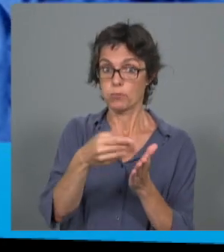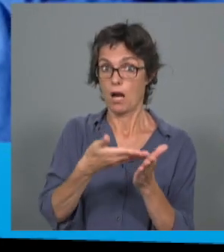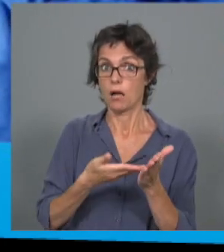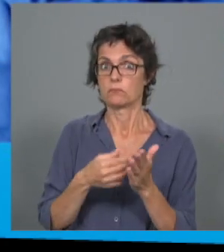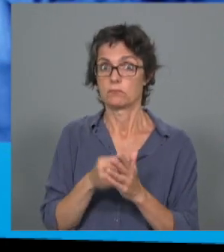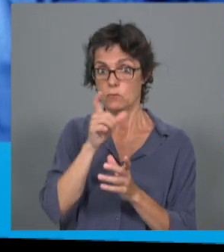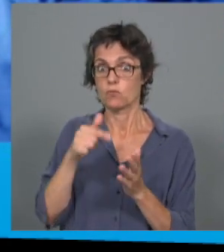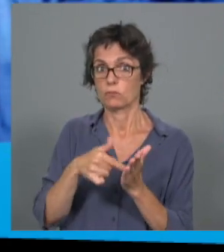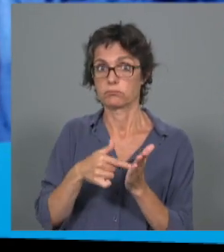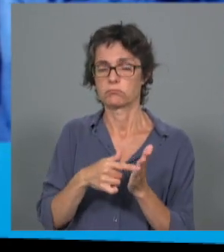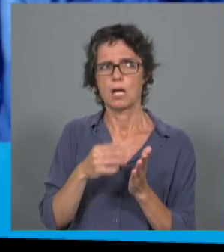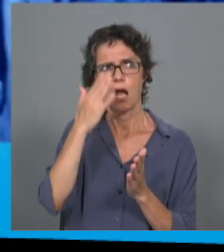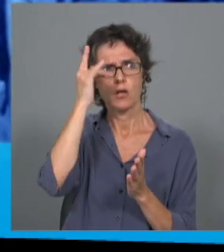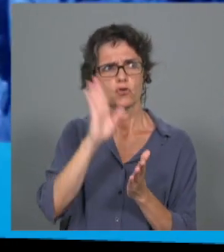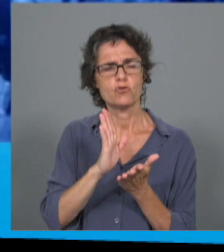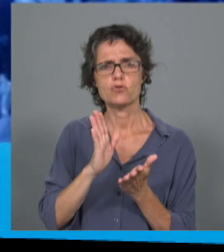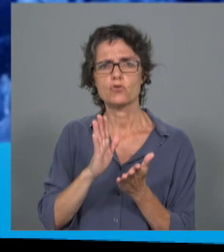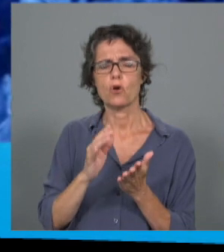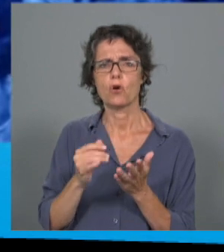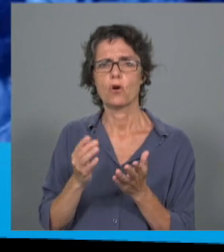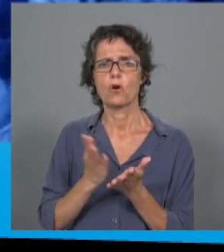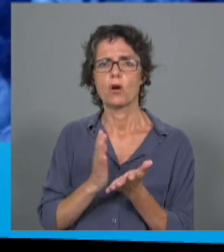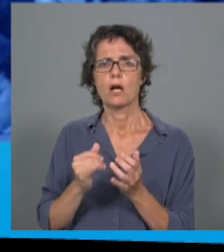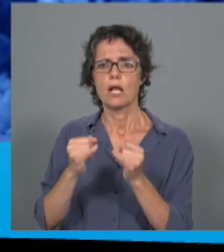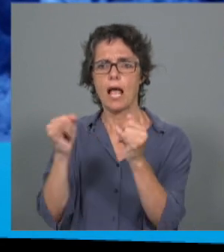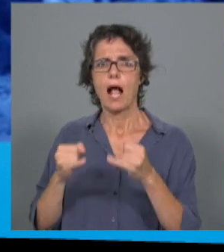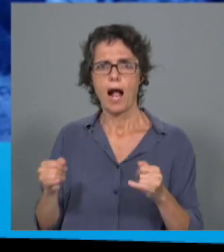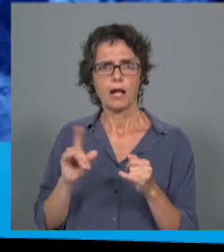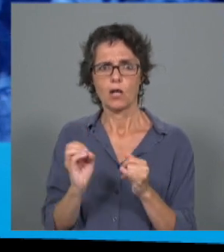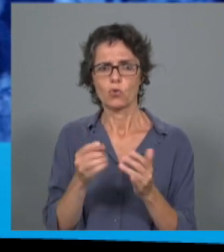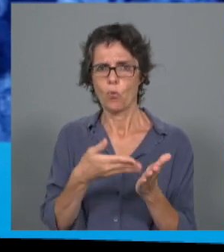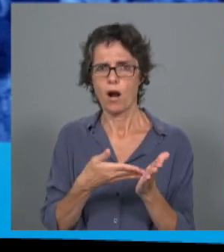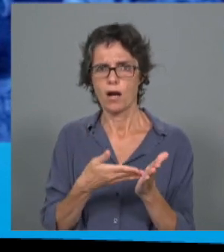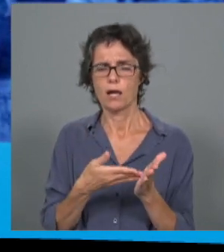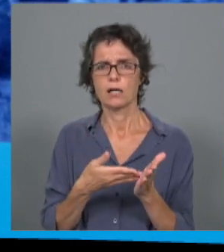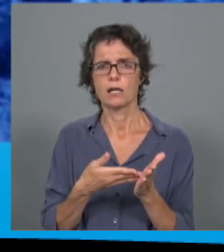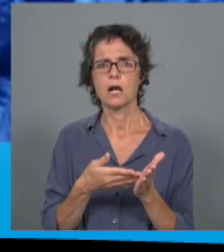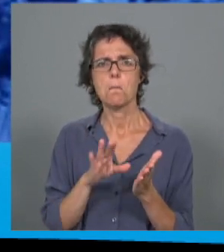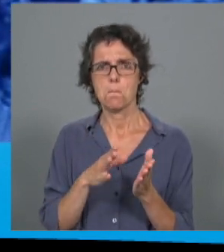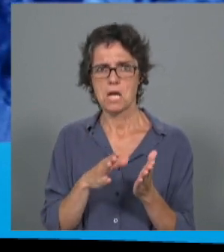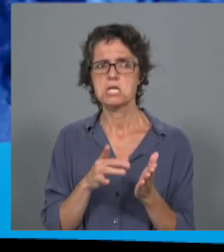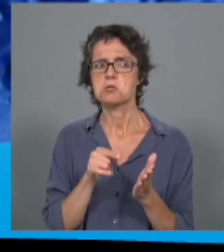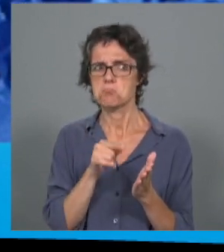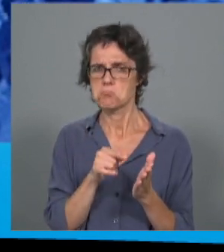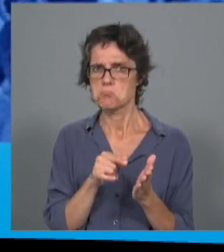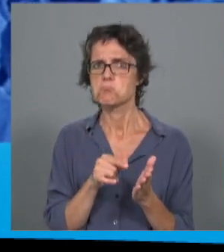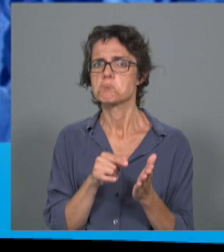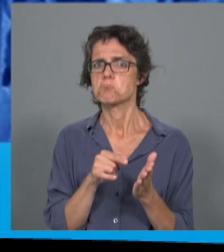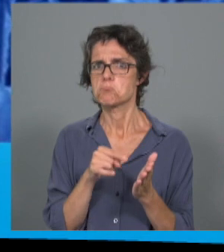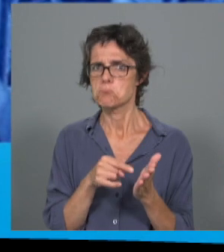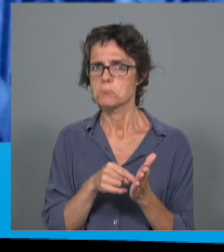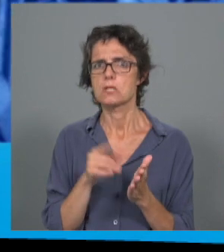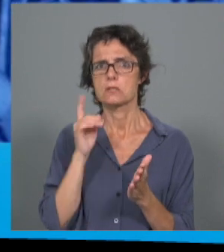só a Diocese de Angra, por agora, não vem representada, mas também a esse nível é uma grande